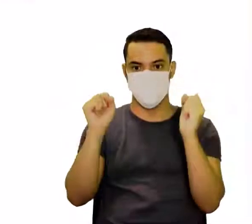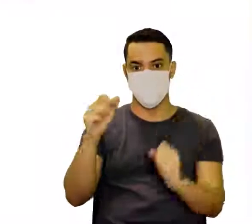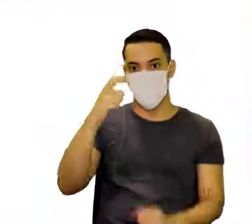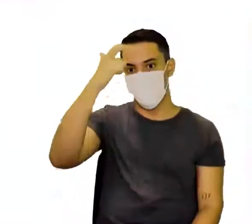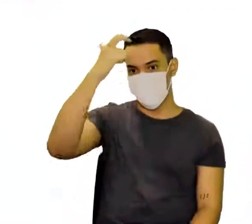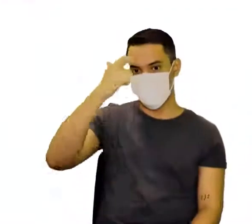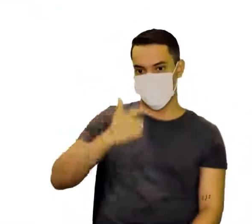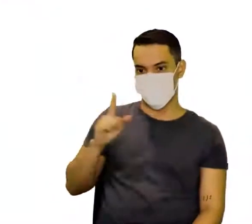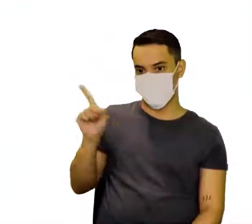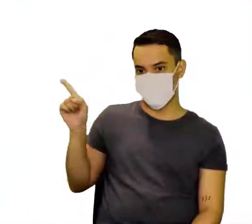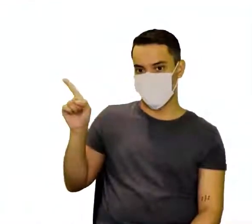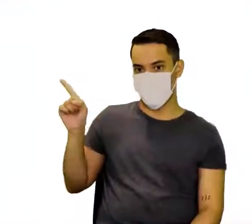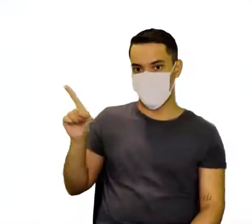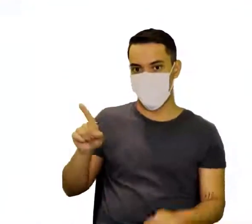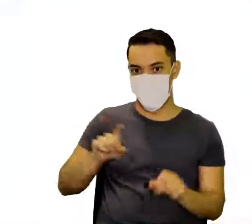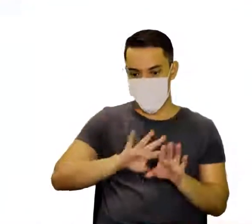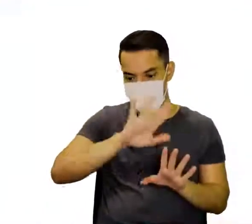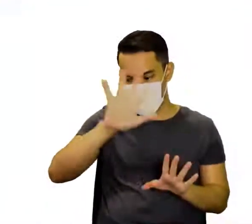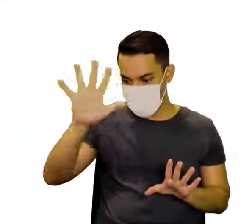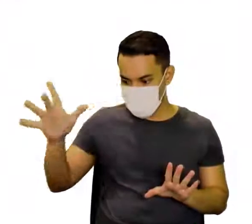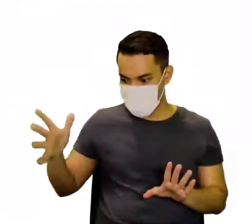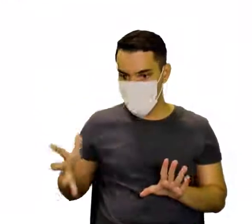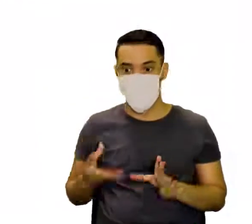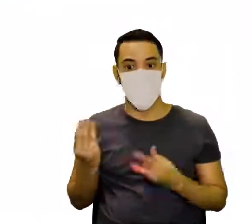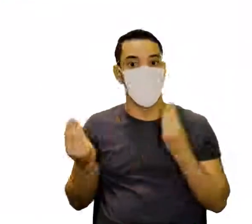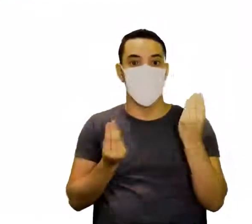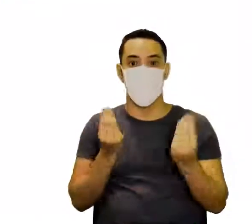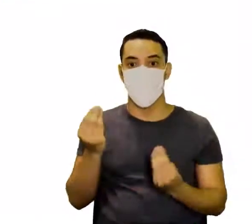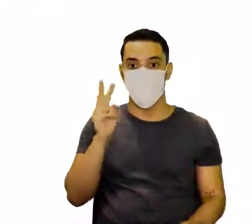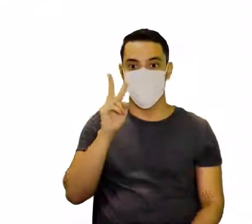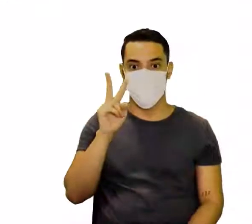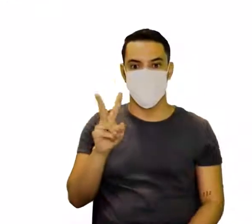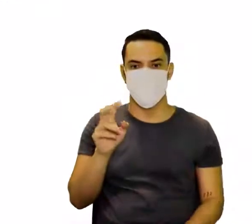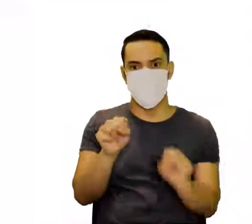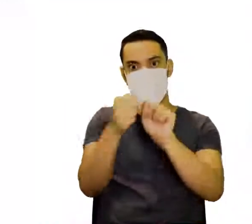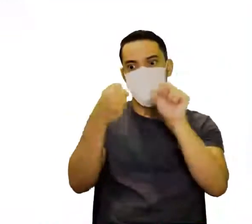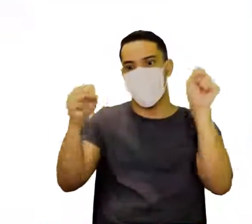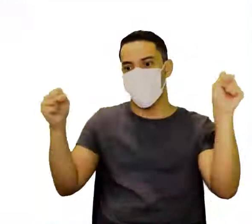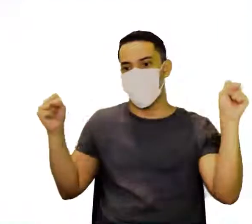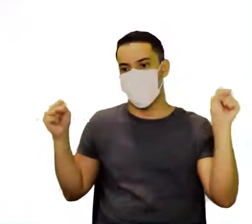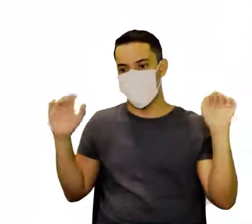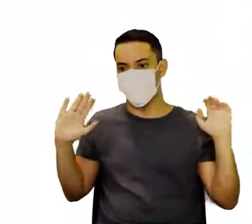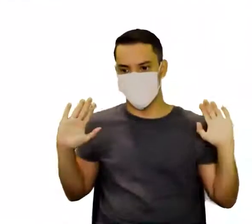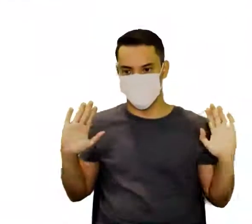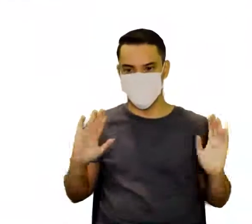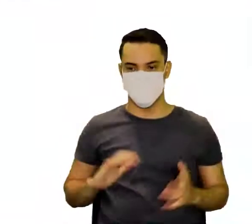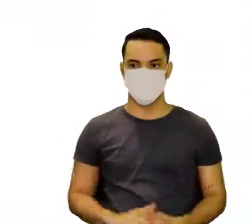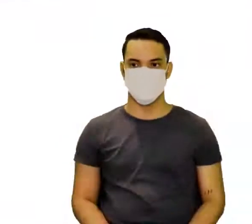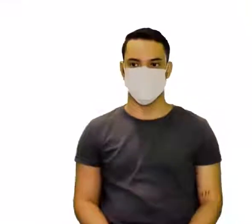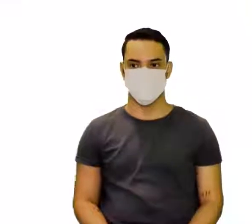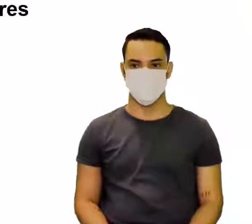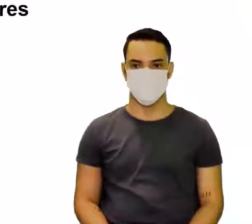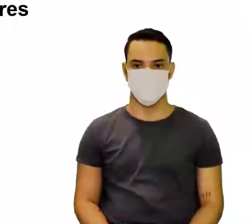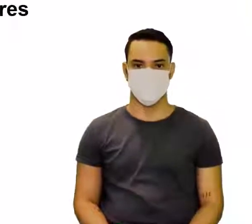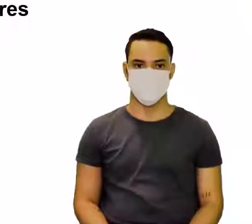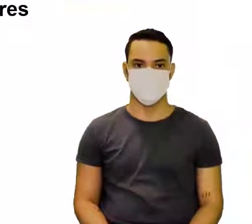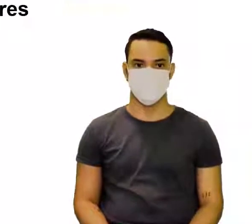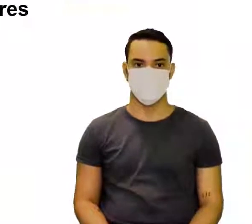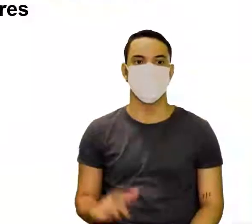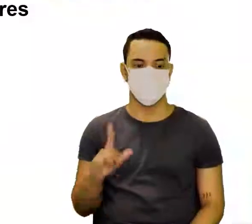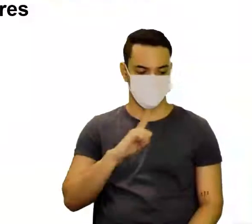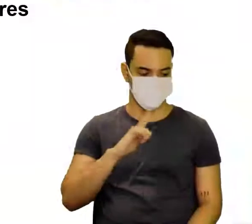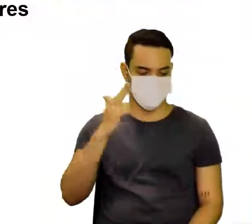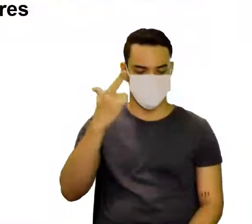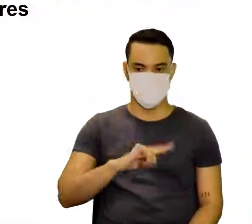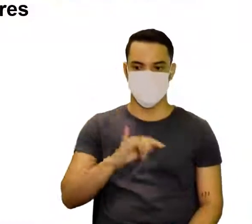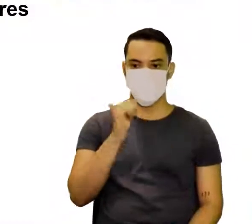pessoa, tá aqui o gerador, só para vocês terem uma ideia de tamanho, tá bom? Temos mais